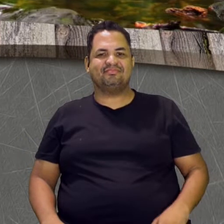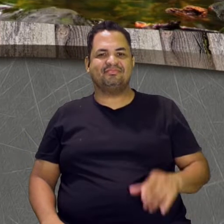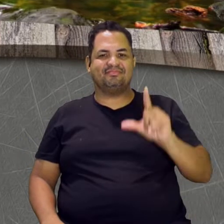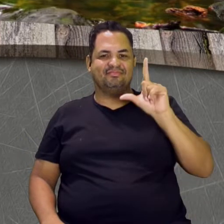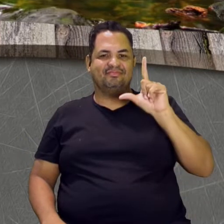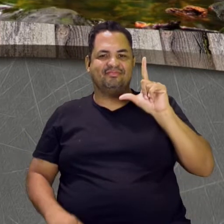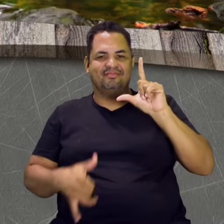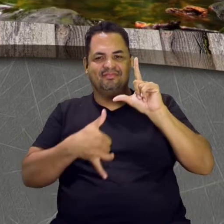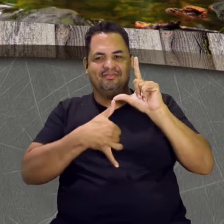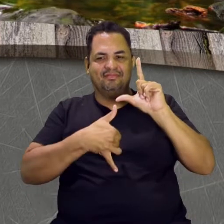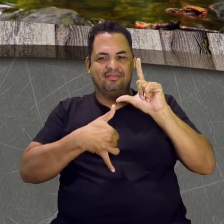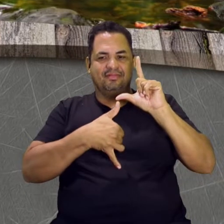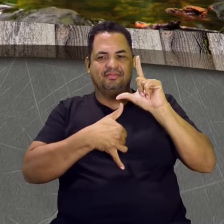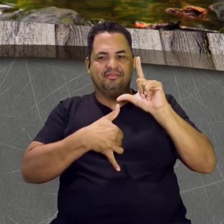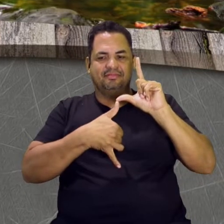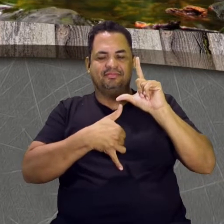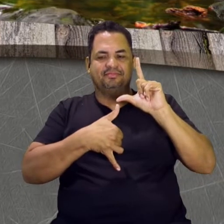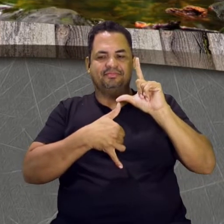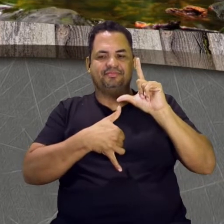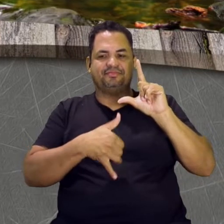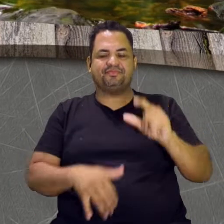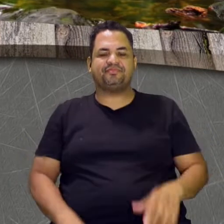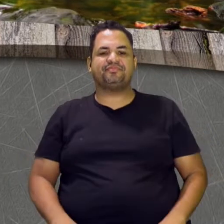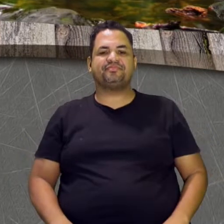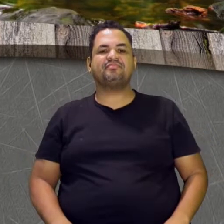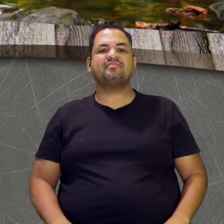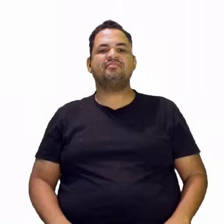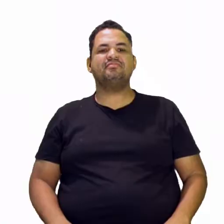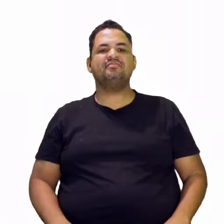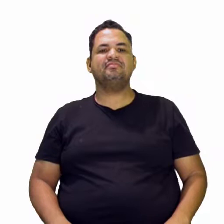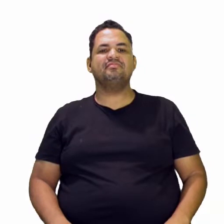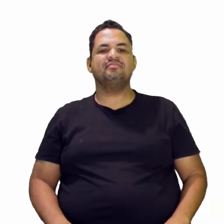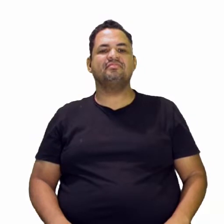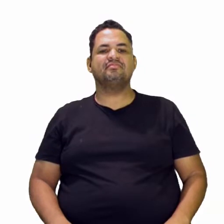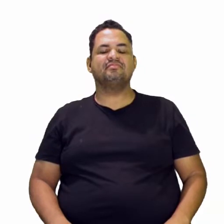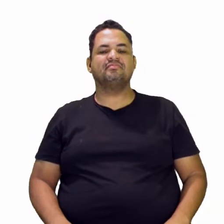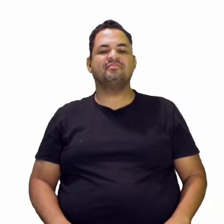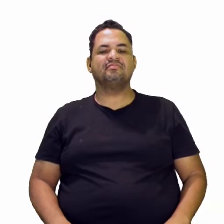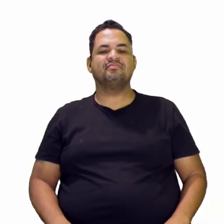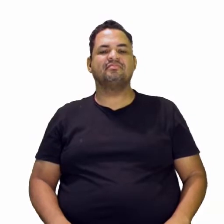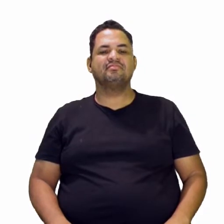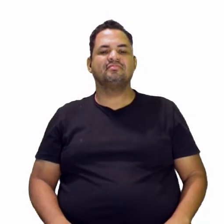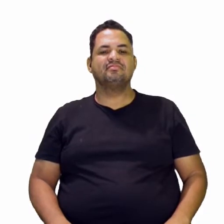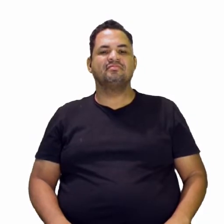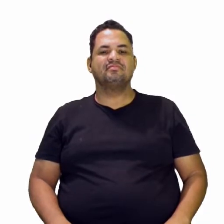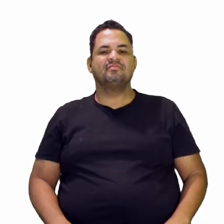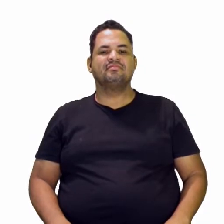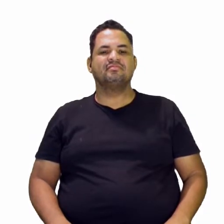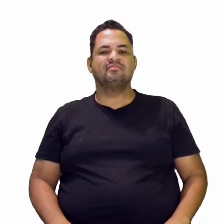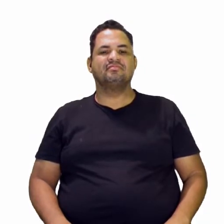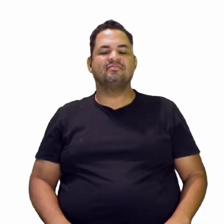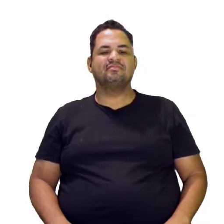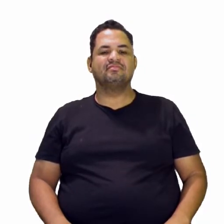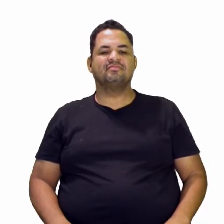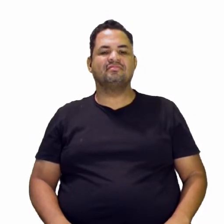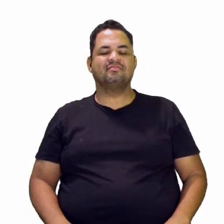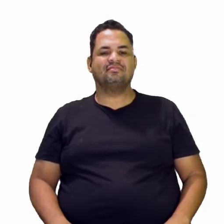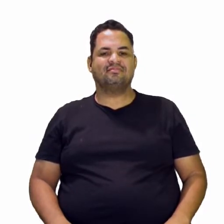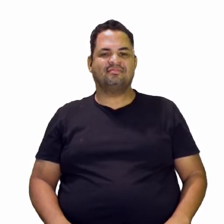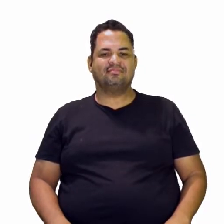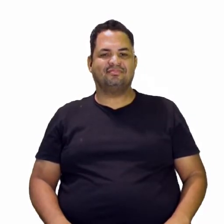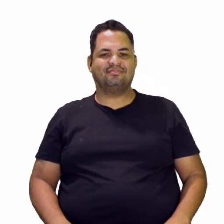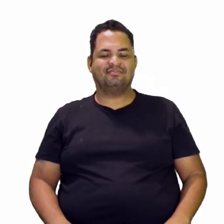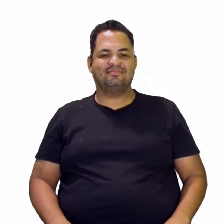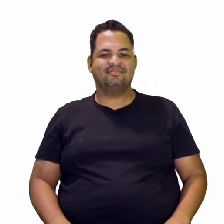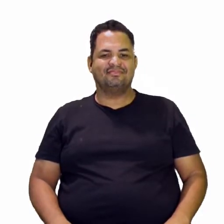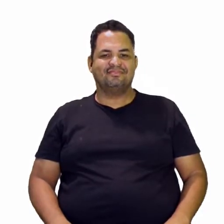os lipídios, tá bom? Vamos lá? Joga na tela. Por que é só o terror das mulheres, né? Tem que ser